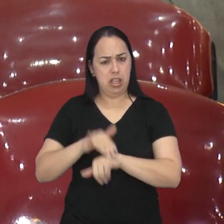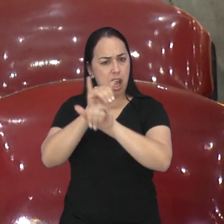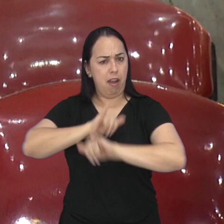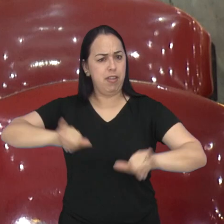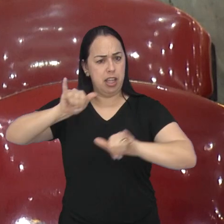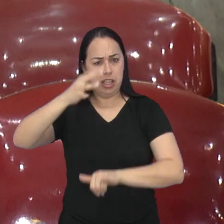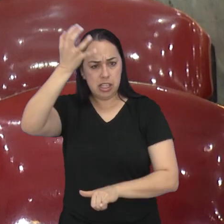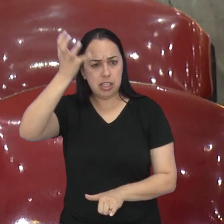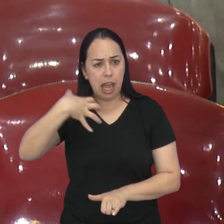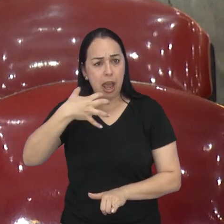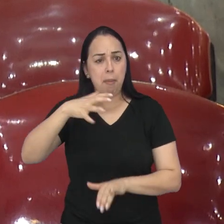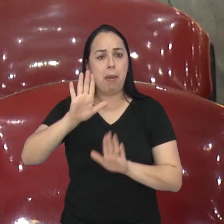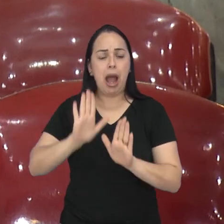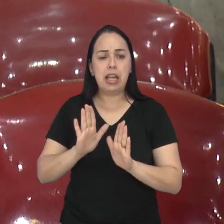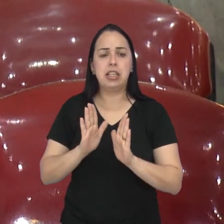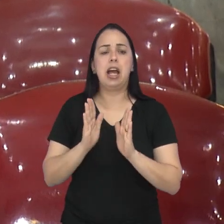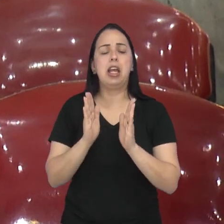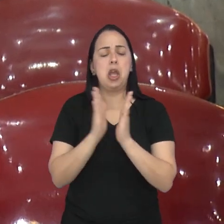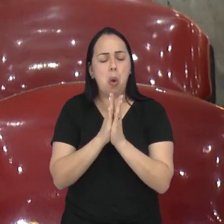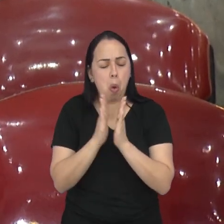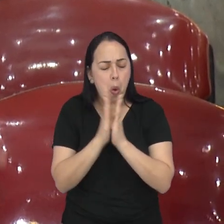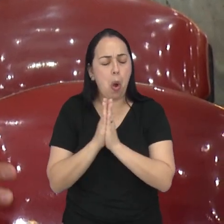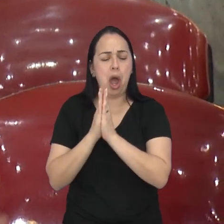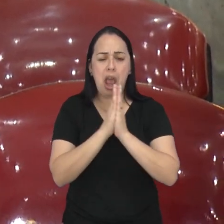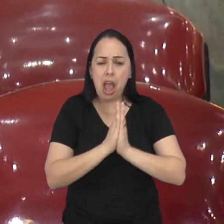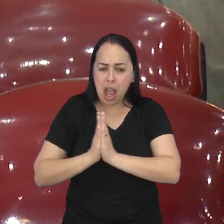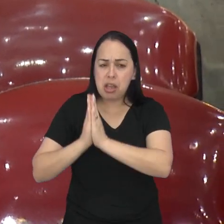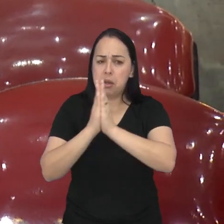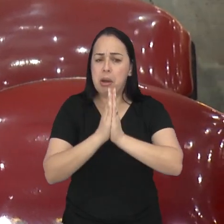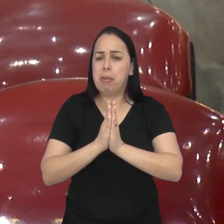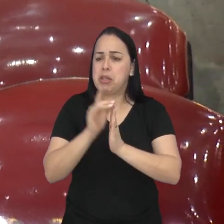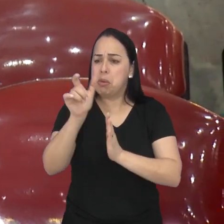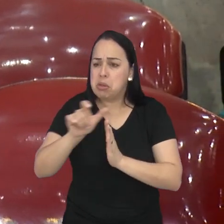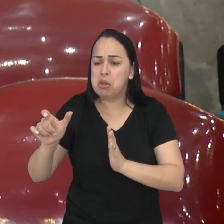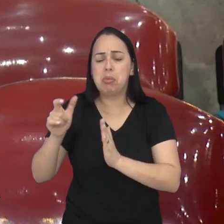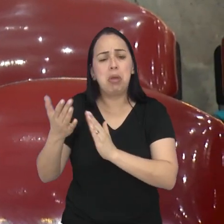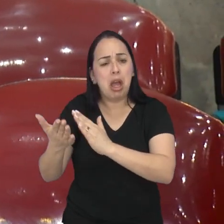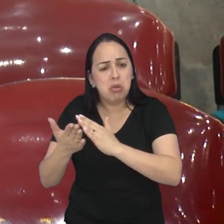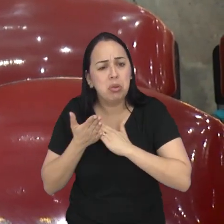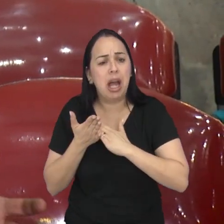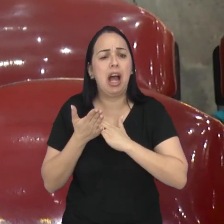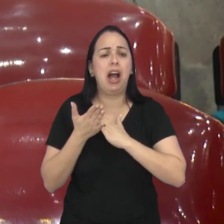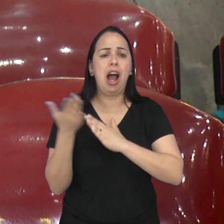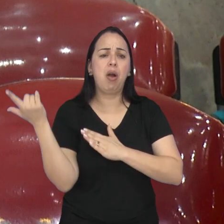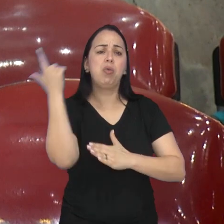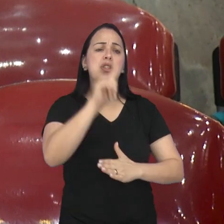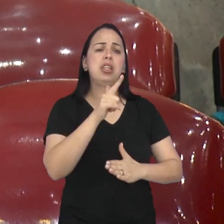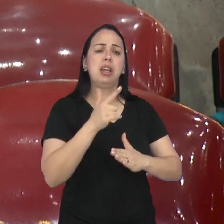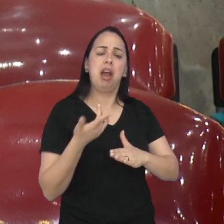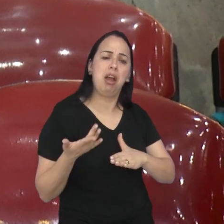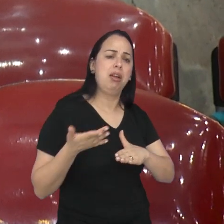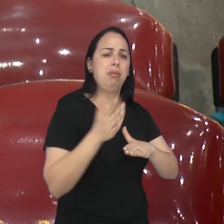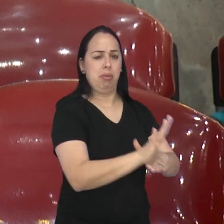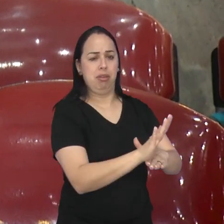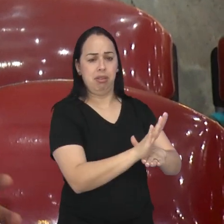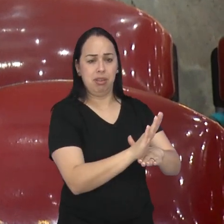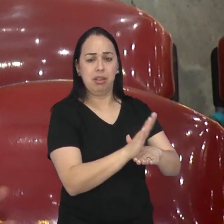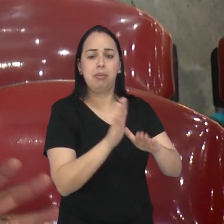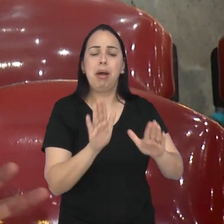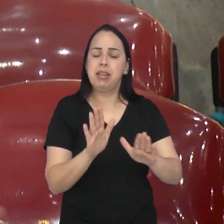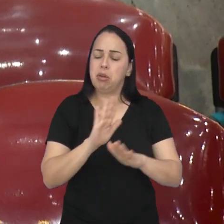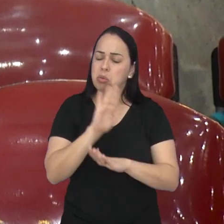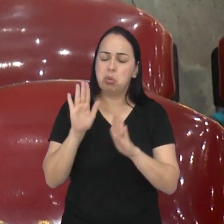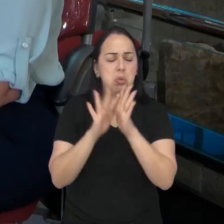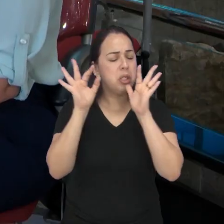Mas eu rezei muito para o povo responder, para não precisar cumprir o que eu tinha dito de não celebrar a missa. Mas deu